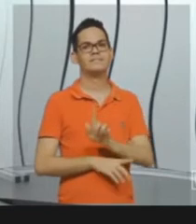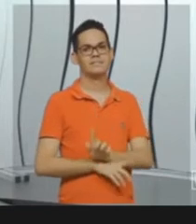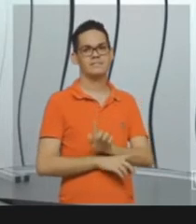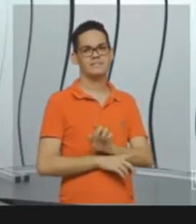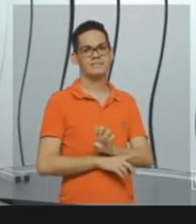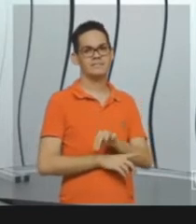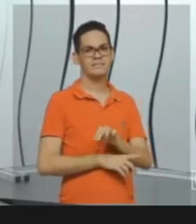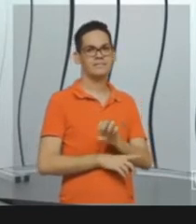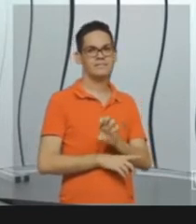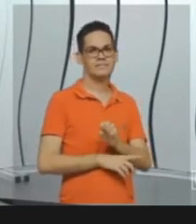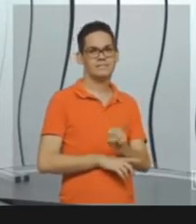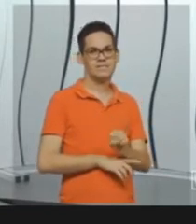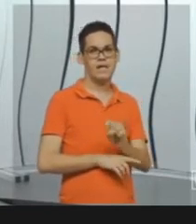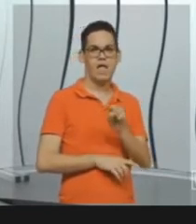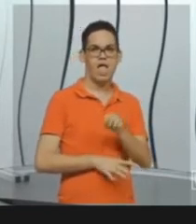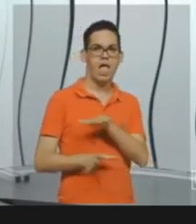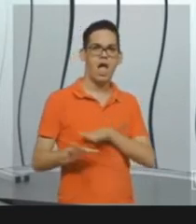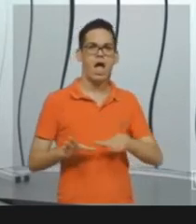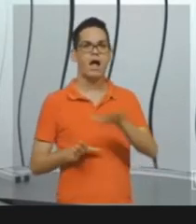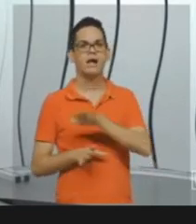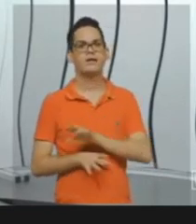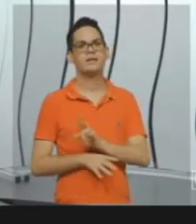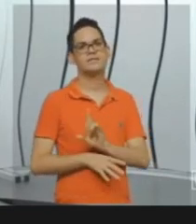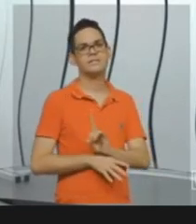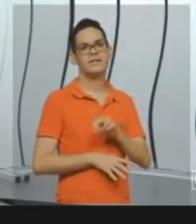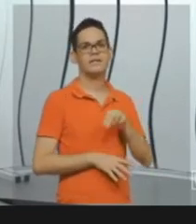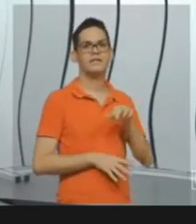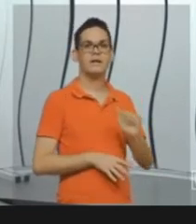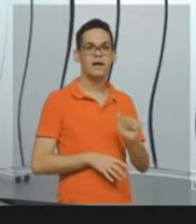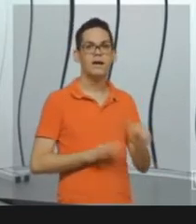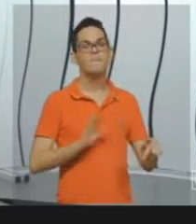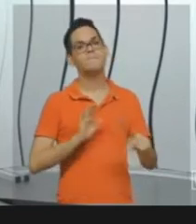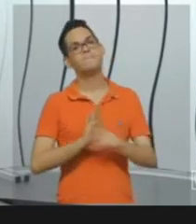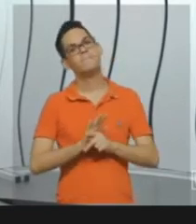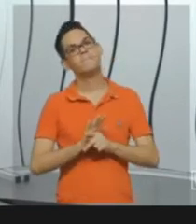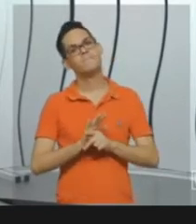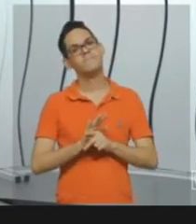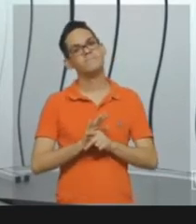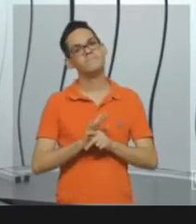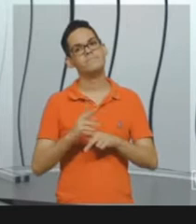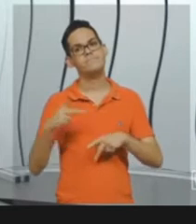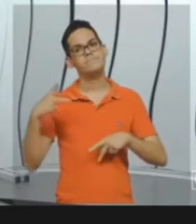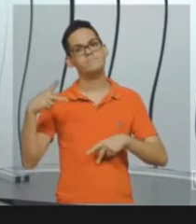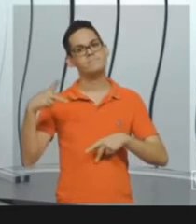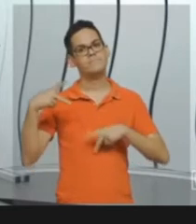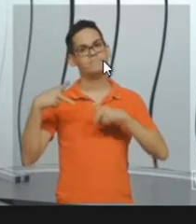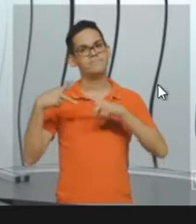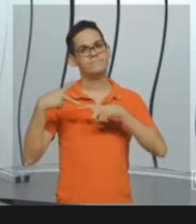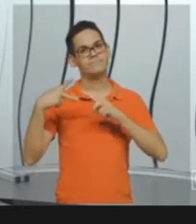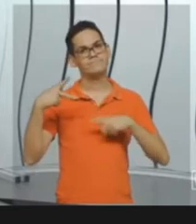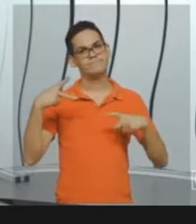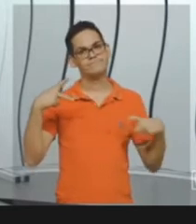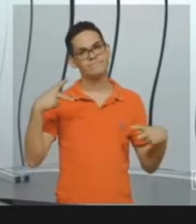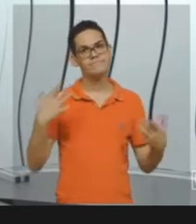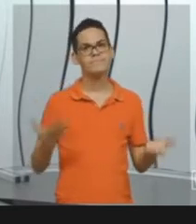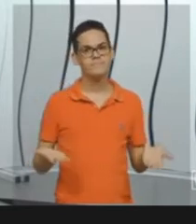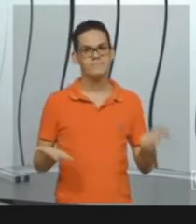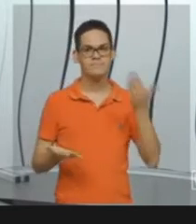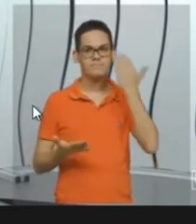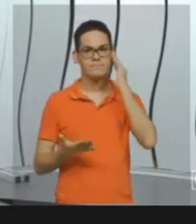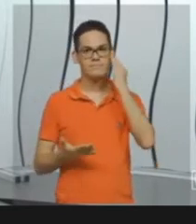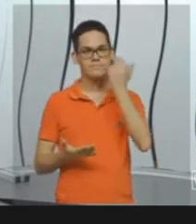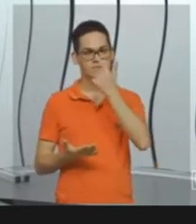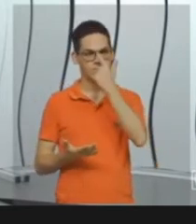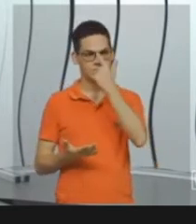os genes são as regiões desse DNA que codificam cada proteína que existe no nosso corpo.